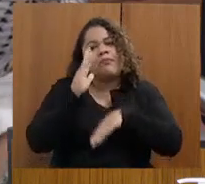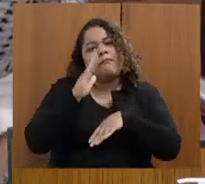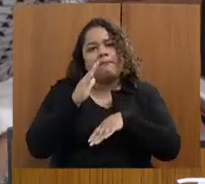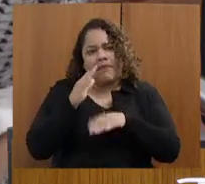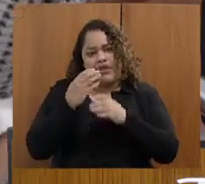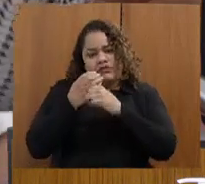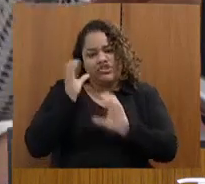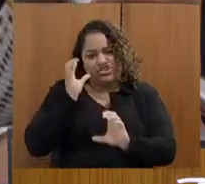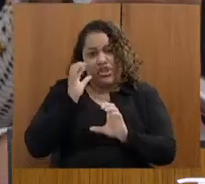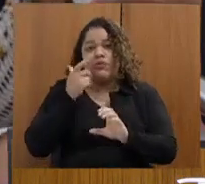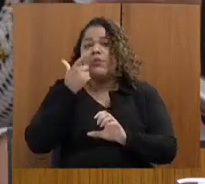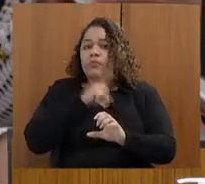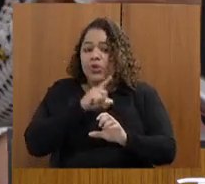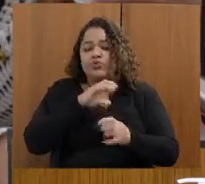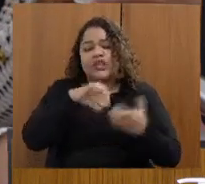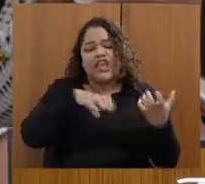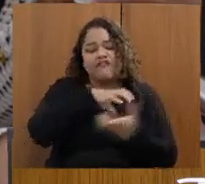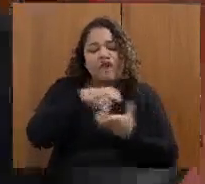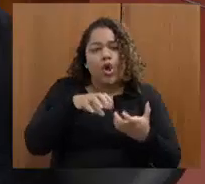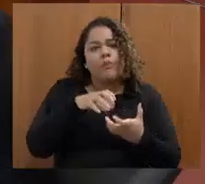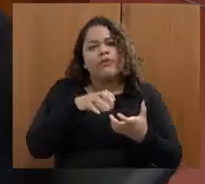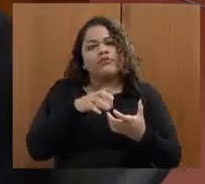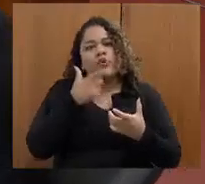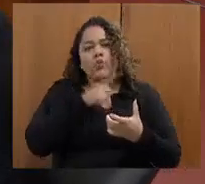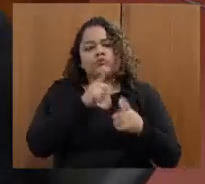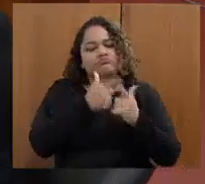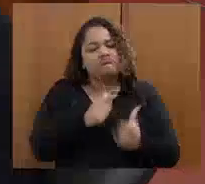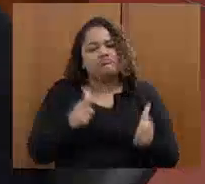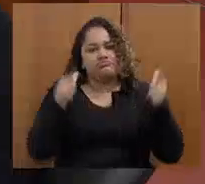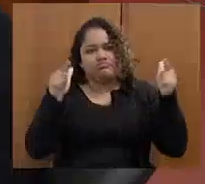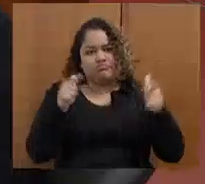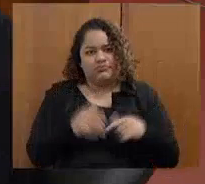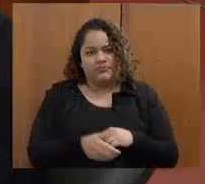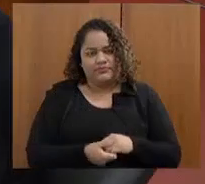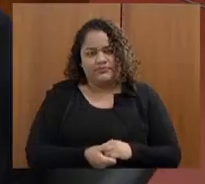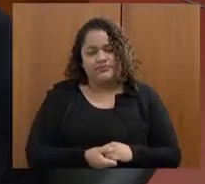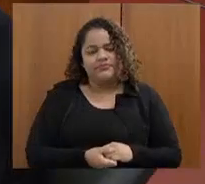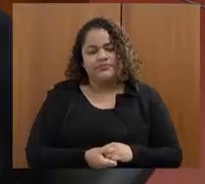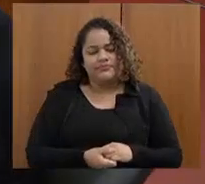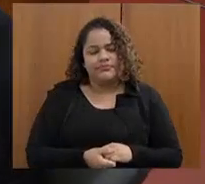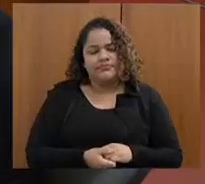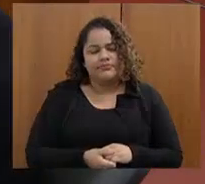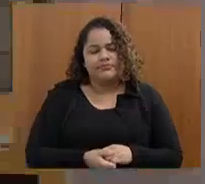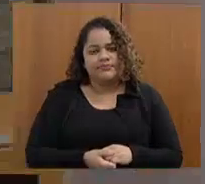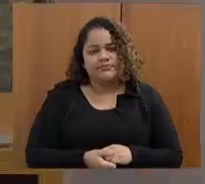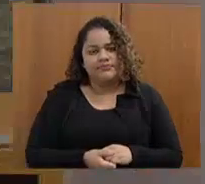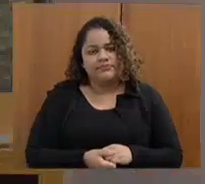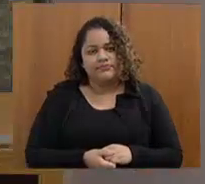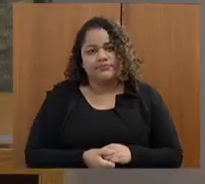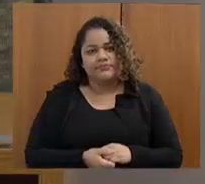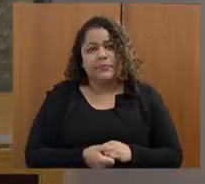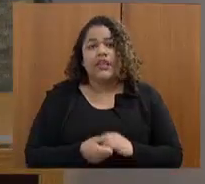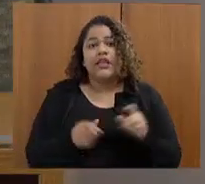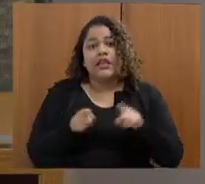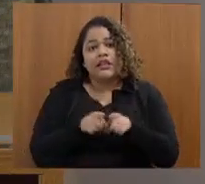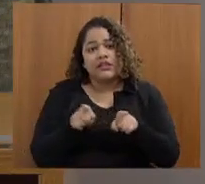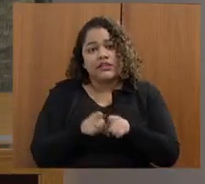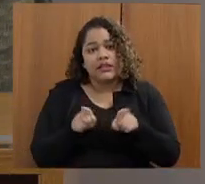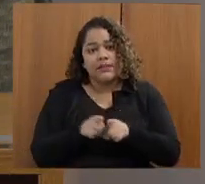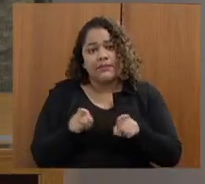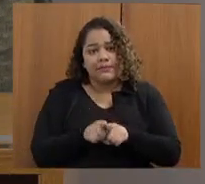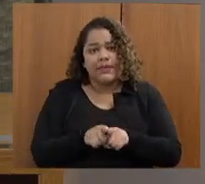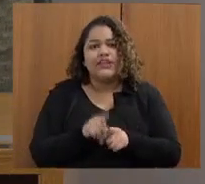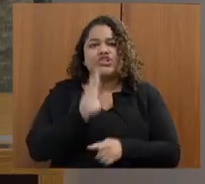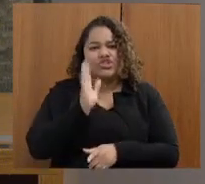mais nessas reformas nessas ampliações ainda também em situação já